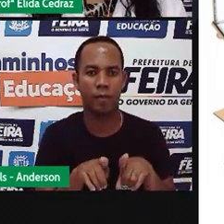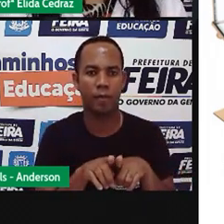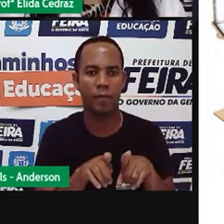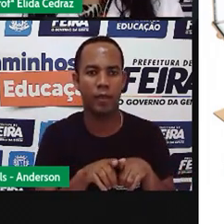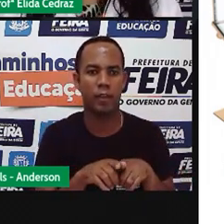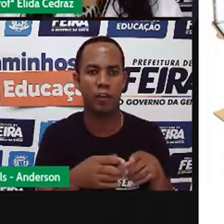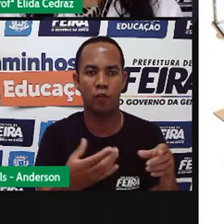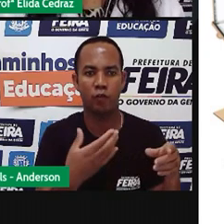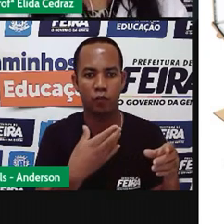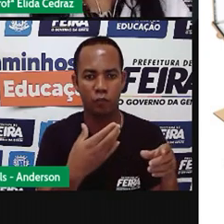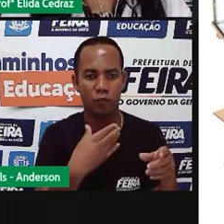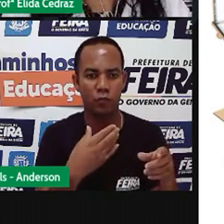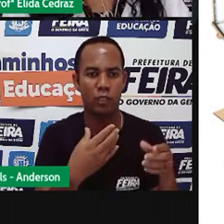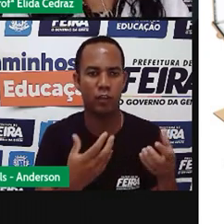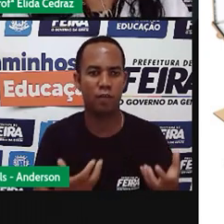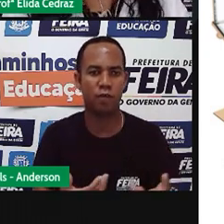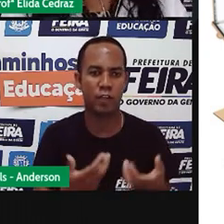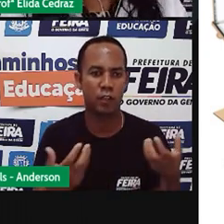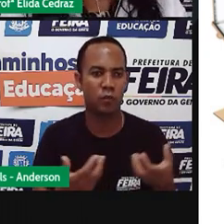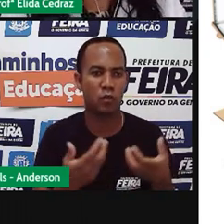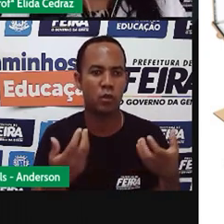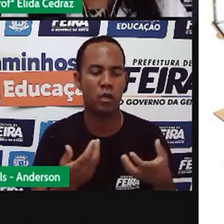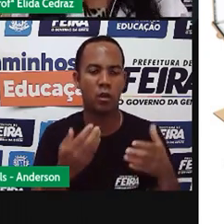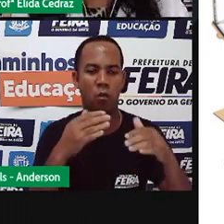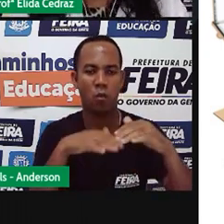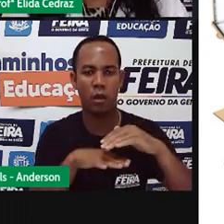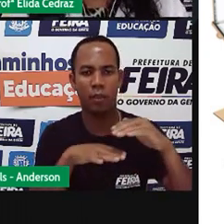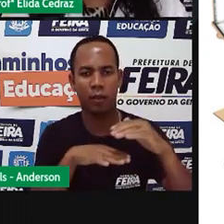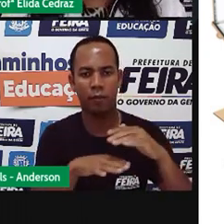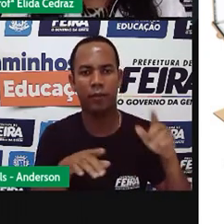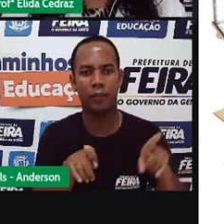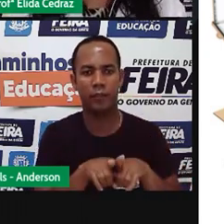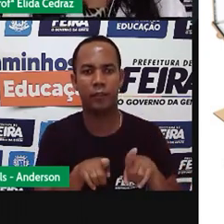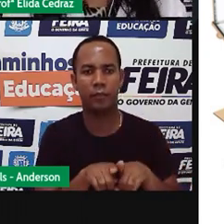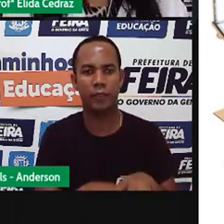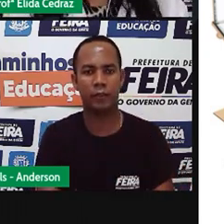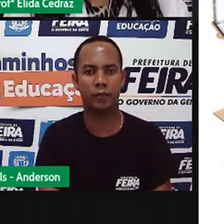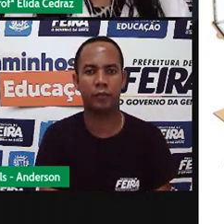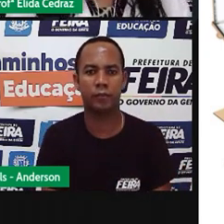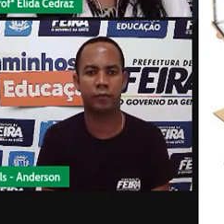transportar frutas, verduras, para guardar objetos e outras coisas.